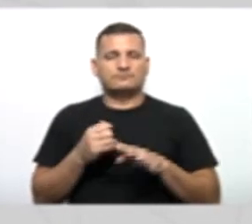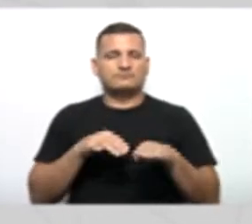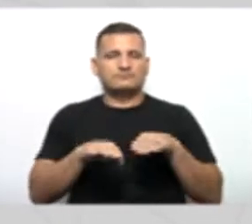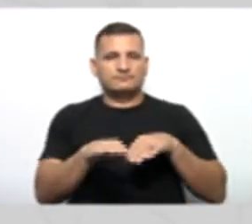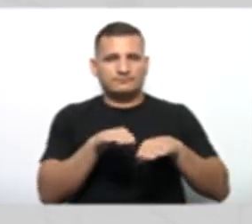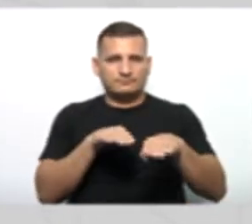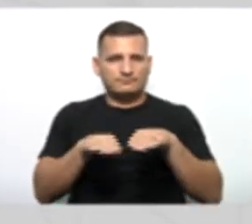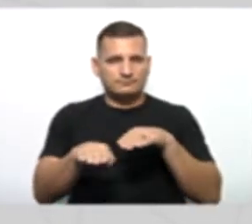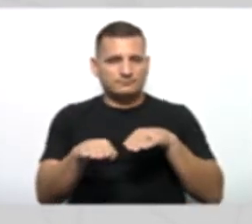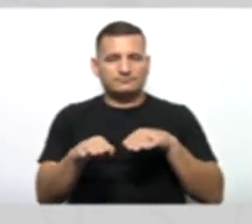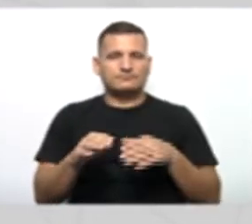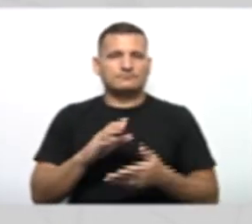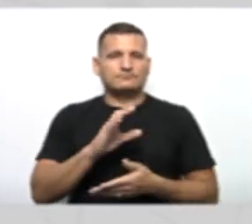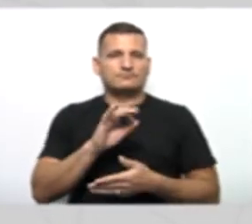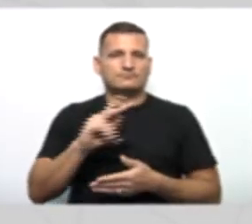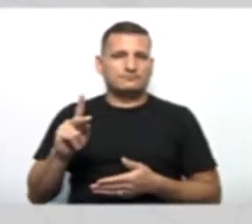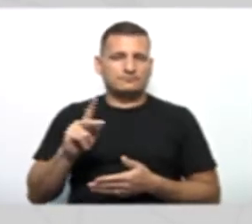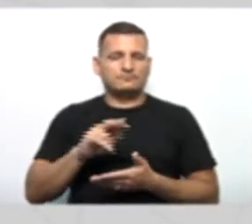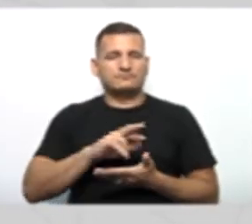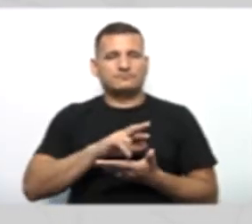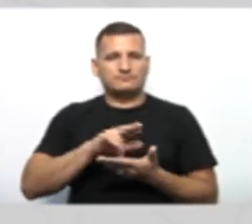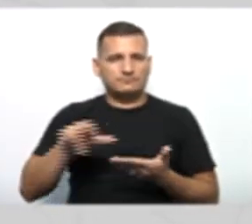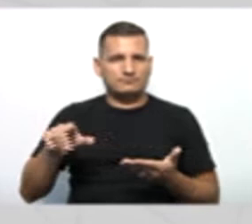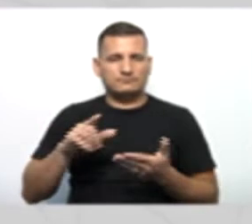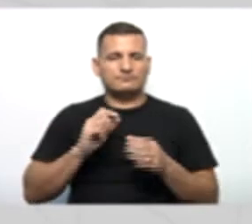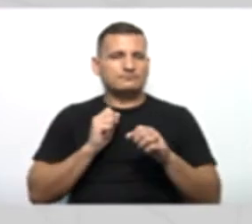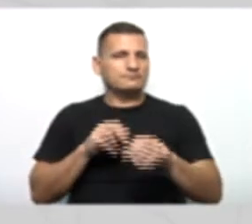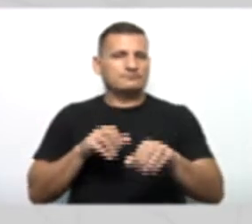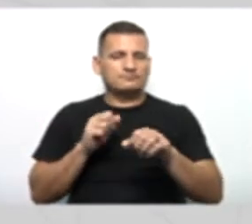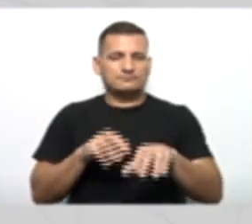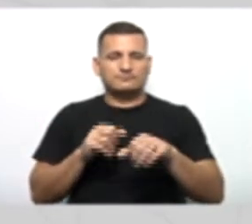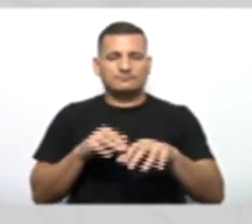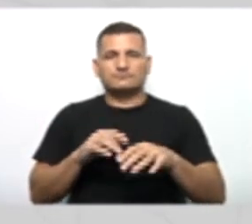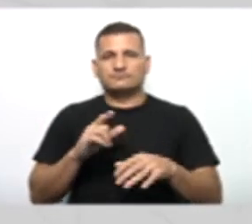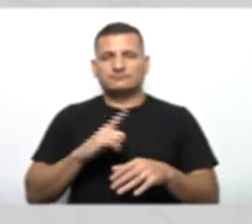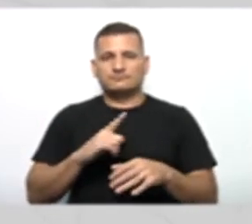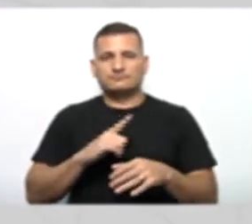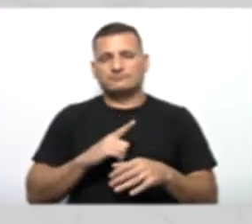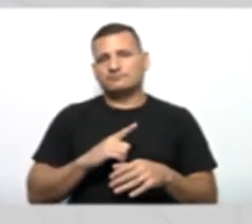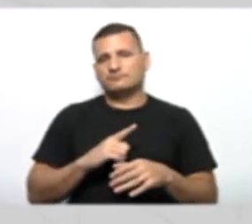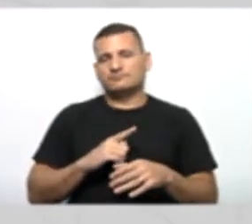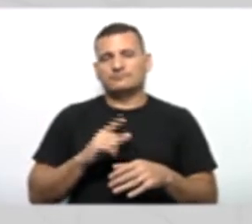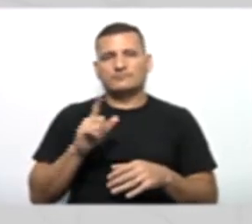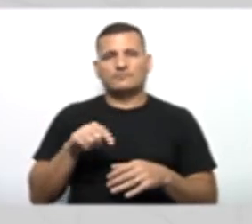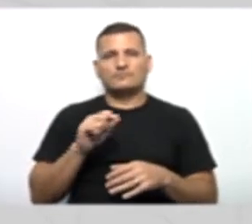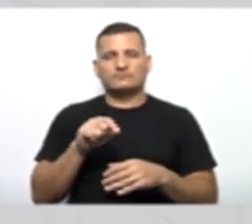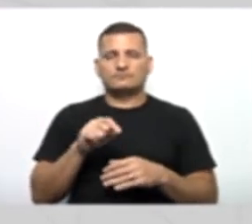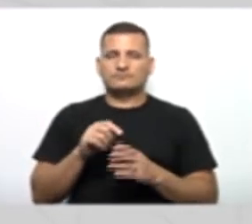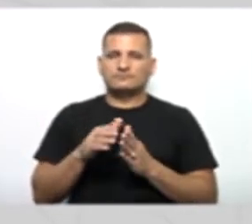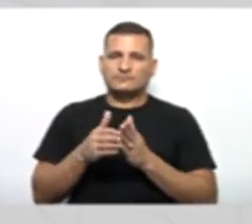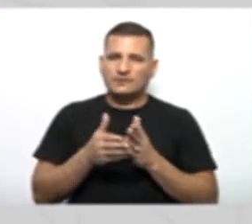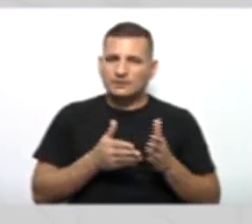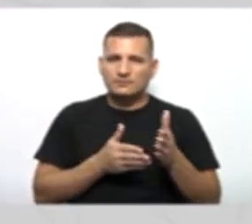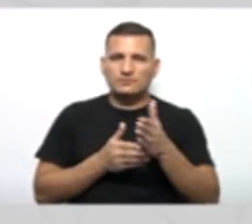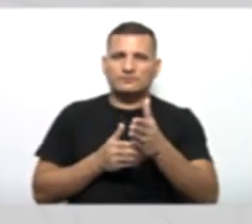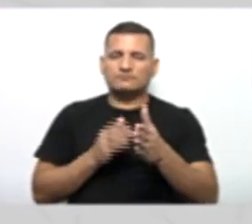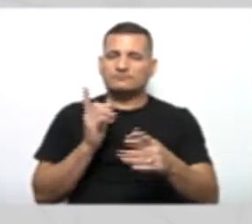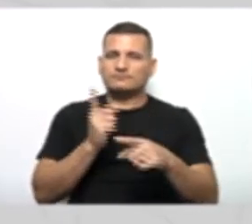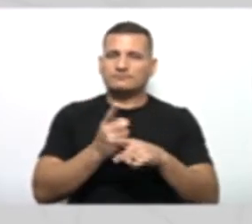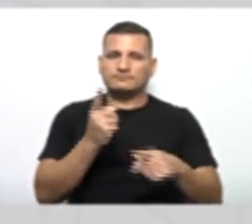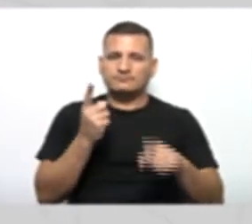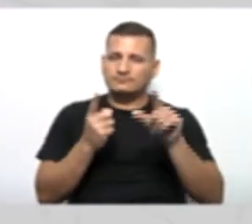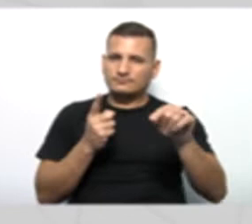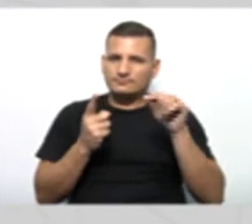transporte nós temos cooperativas de e são que foi uma alternativa que foi encontrada